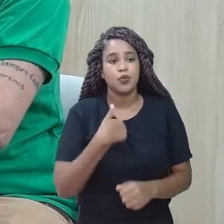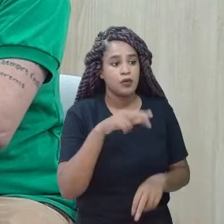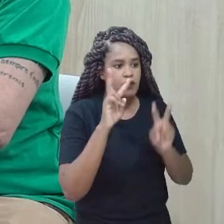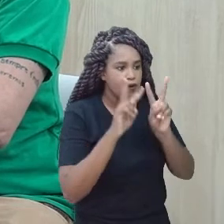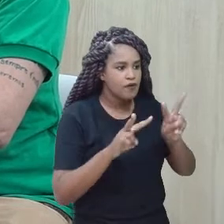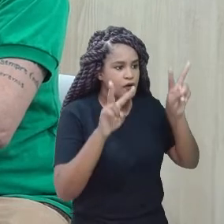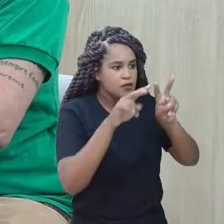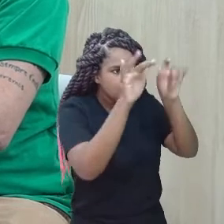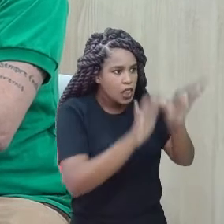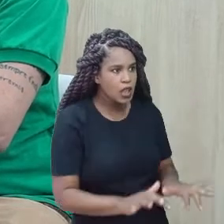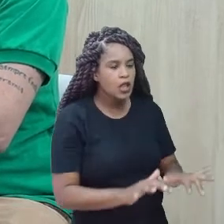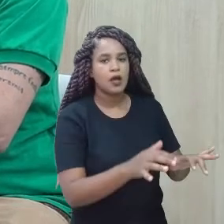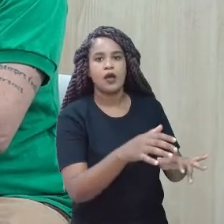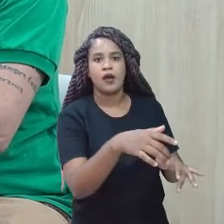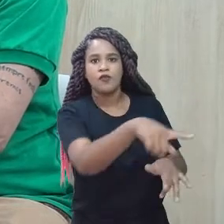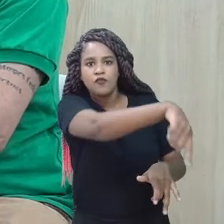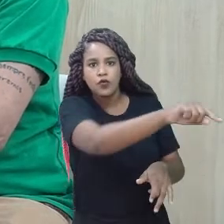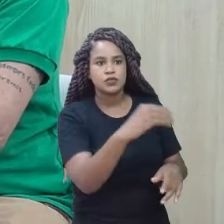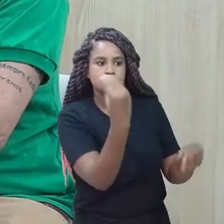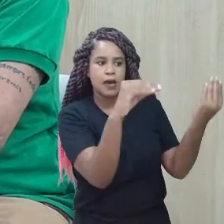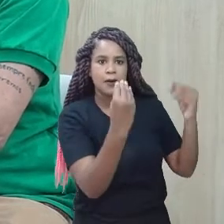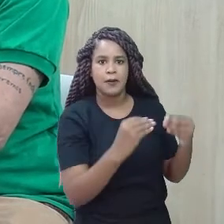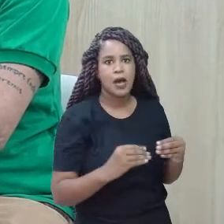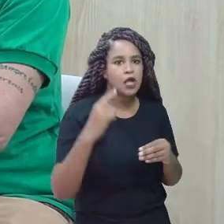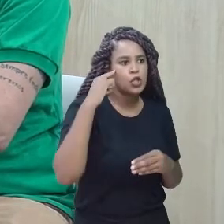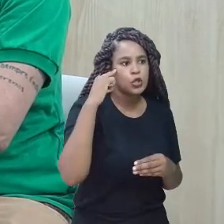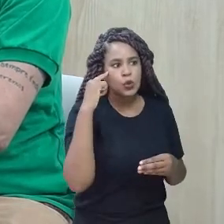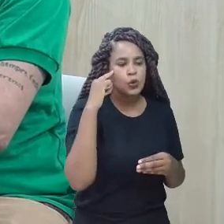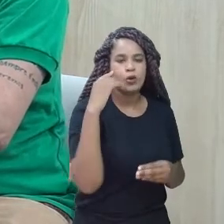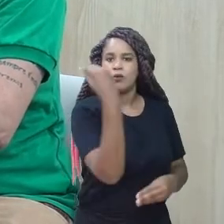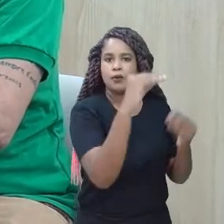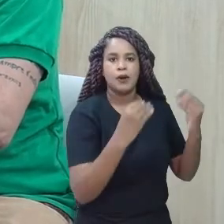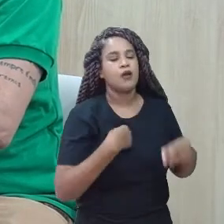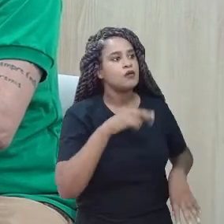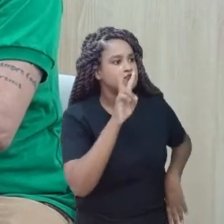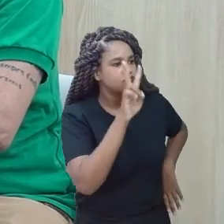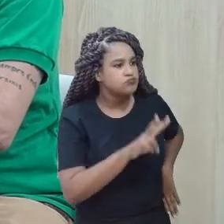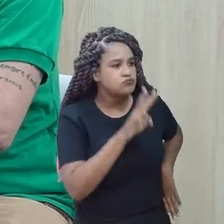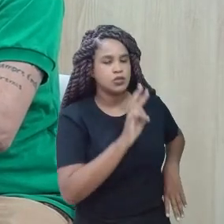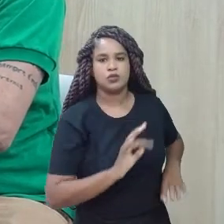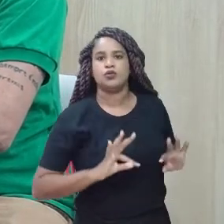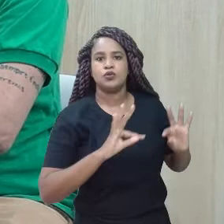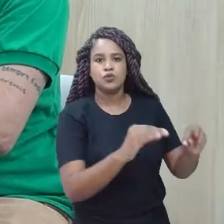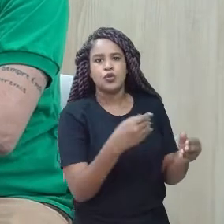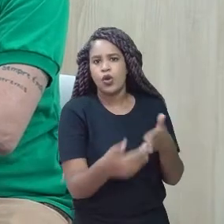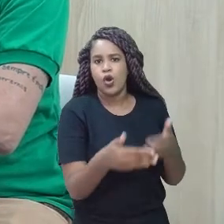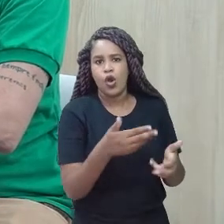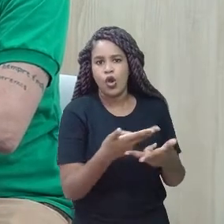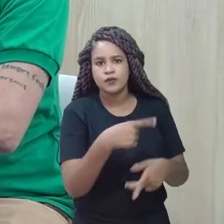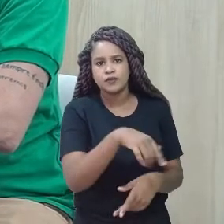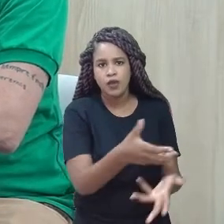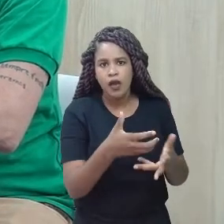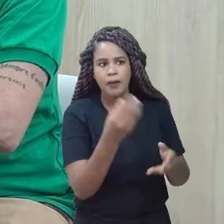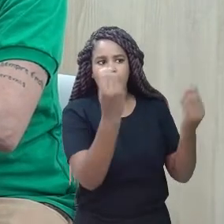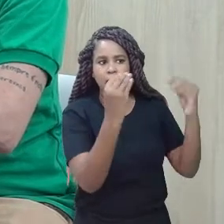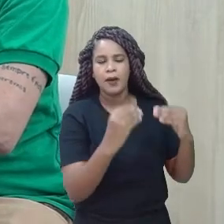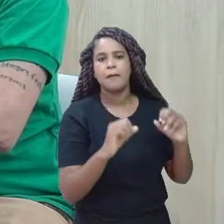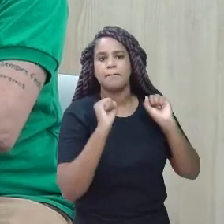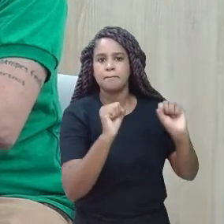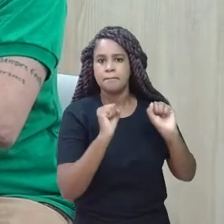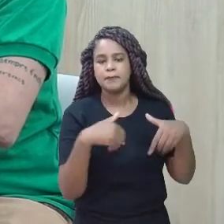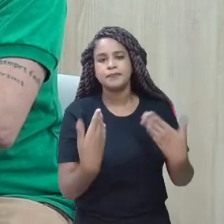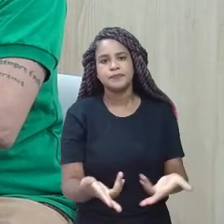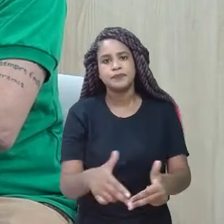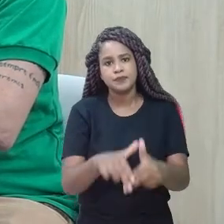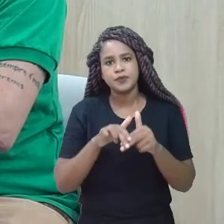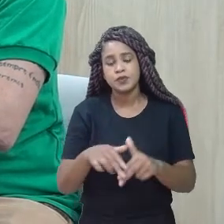acompanhando, vendo a movimentação aqui, as dúvidas que vocês têm, alguma coisa que vocês queiram falar aqui para nós, tá certo?